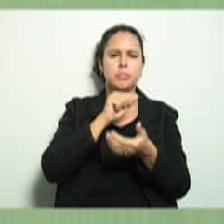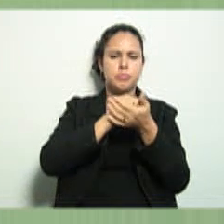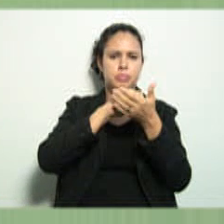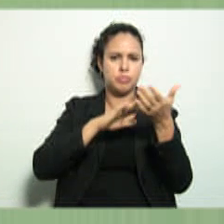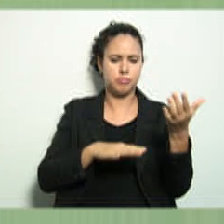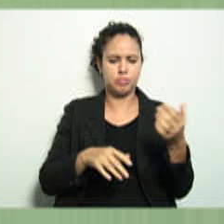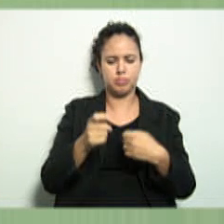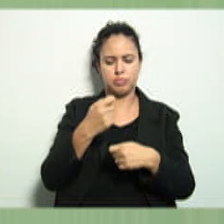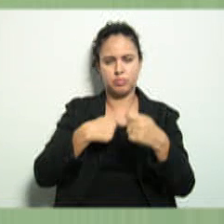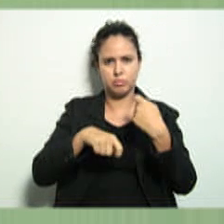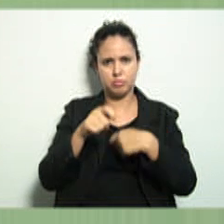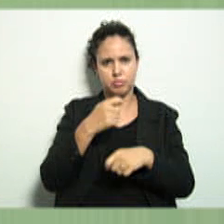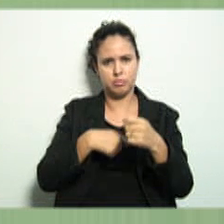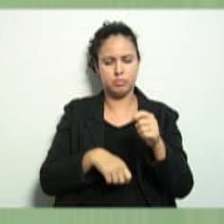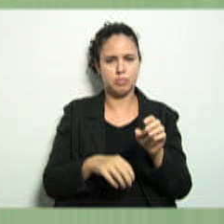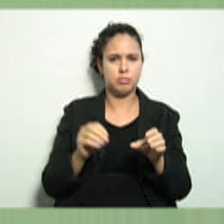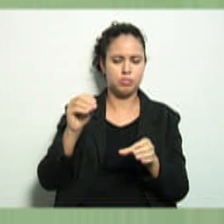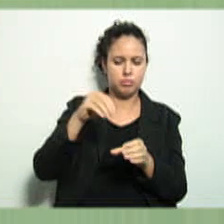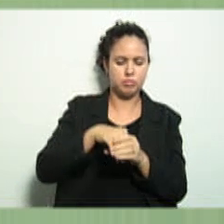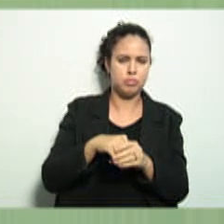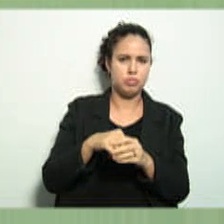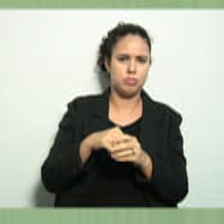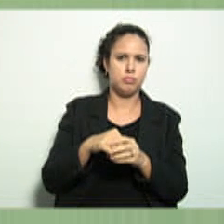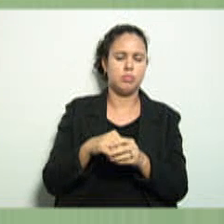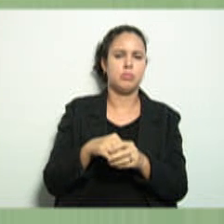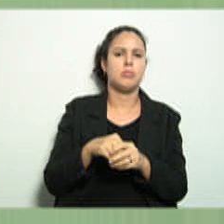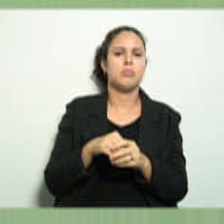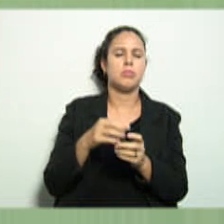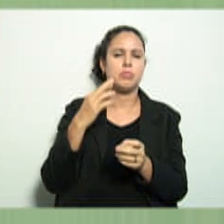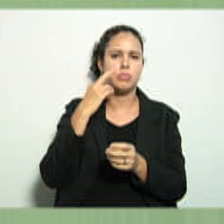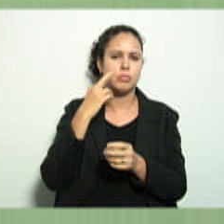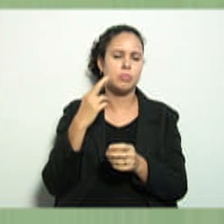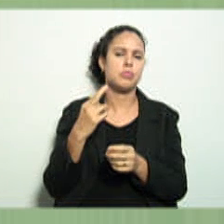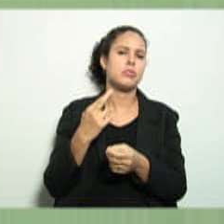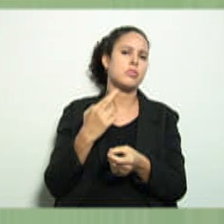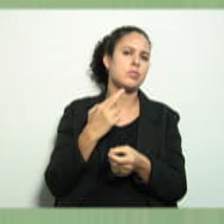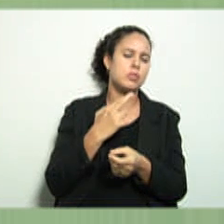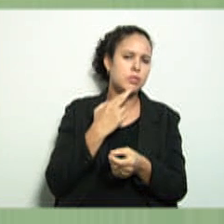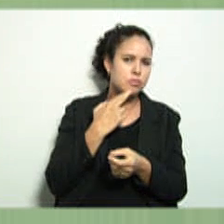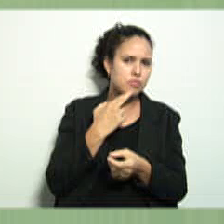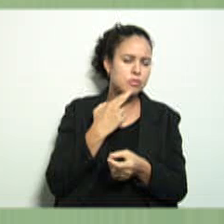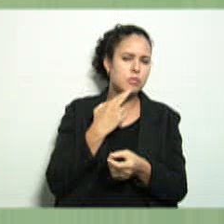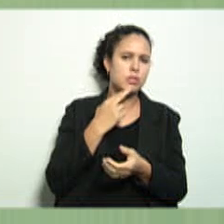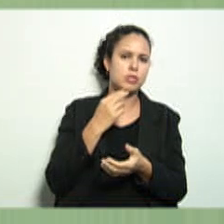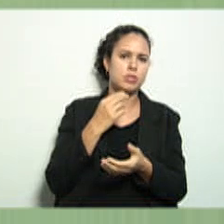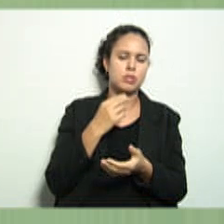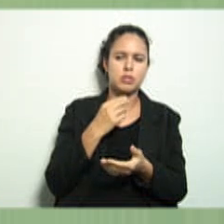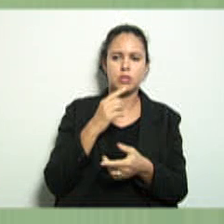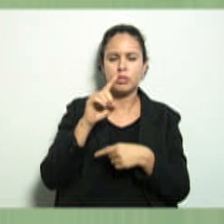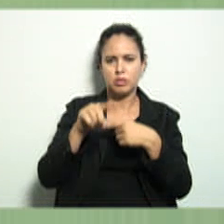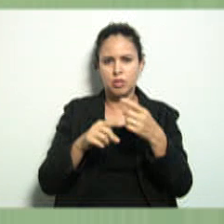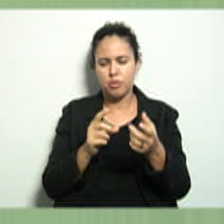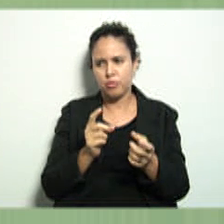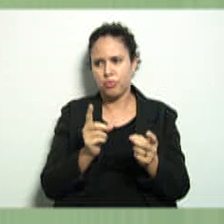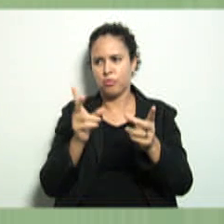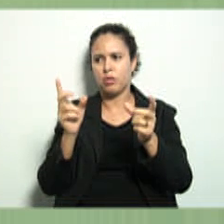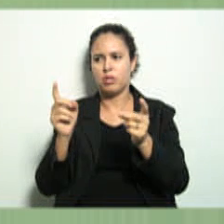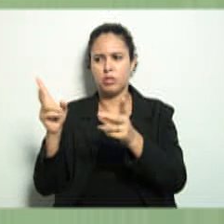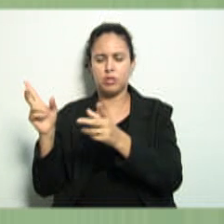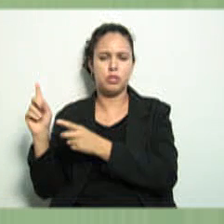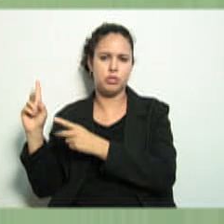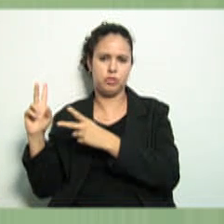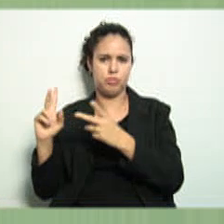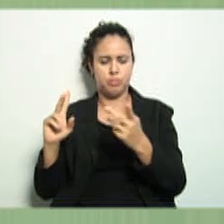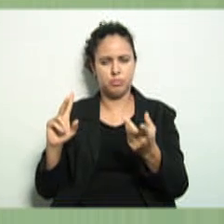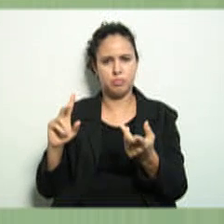econômica que, embora não sejam exportadoras, vêm se desenvolvendo de forma bastante significativa, gerando